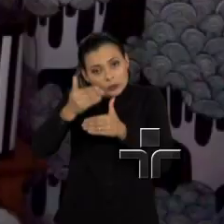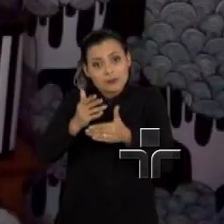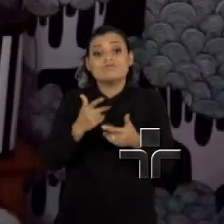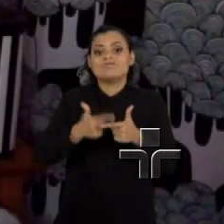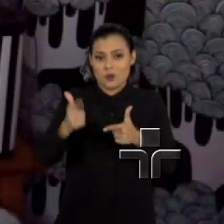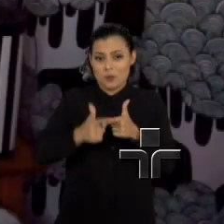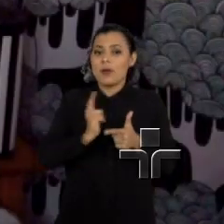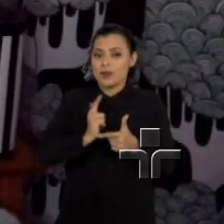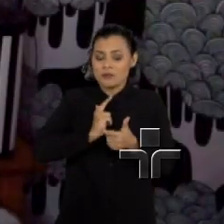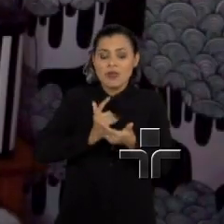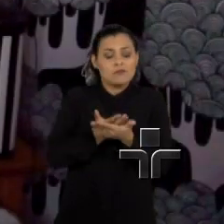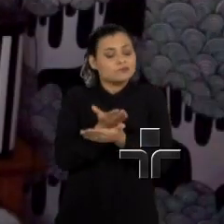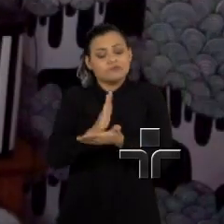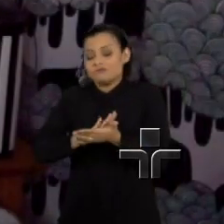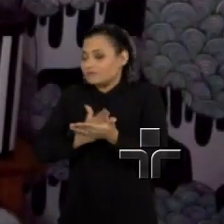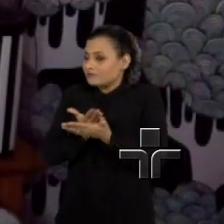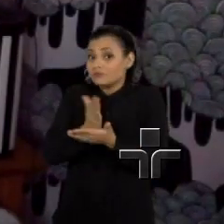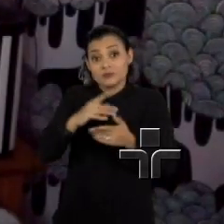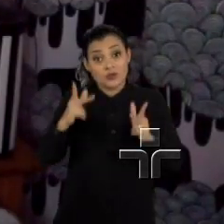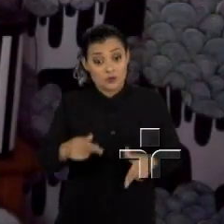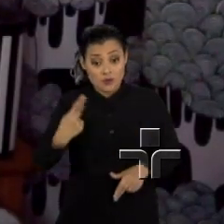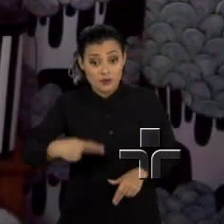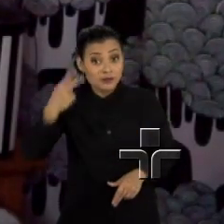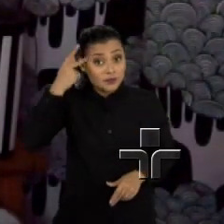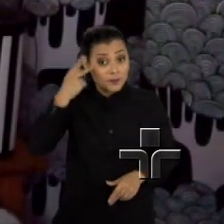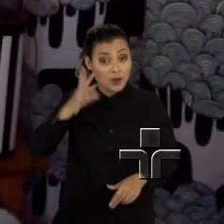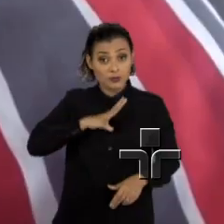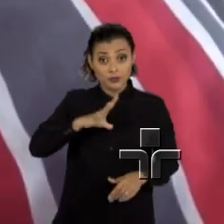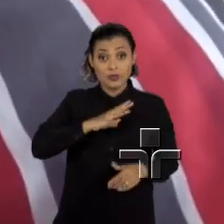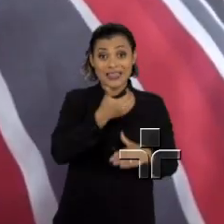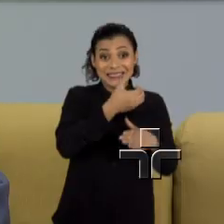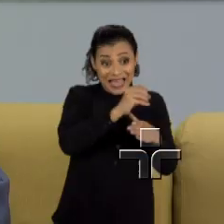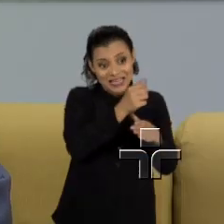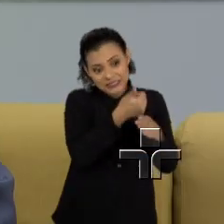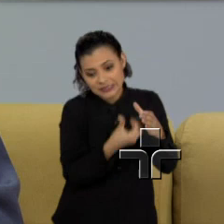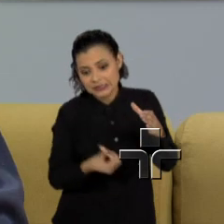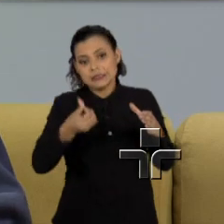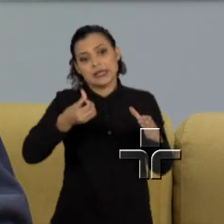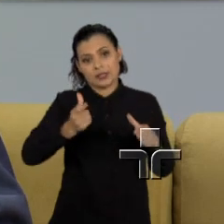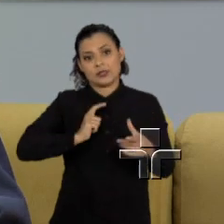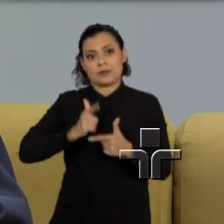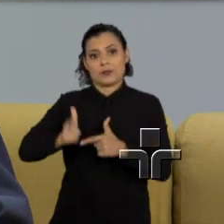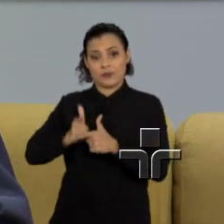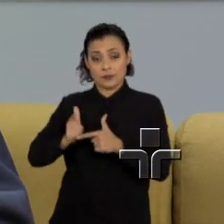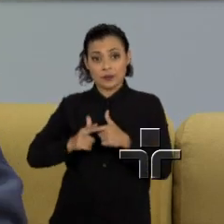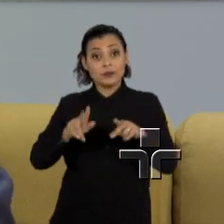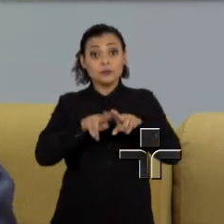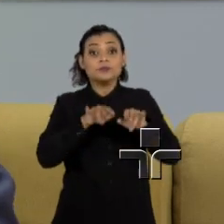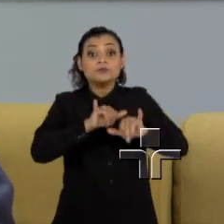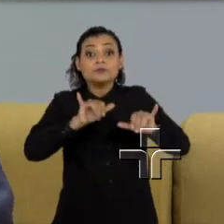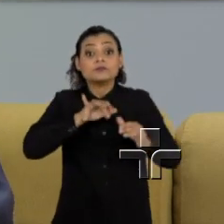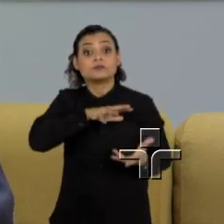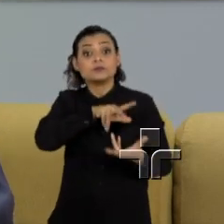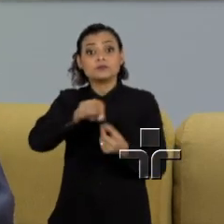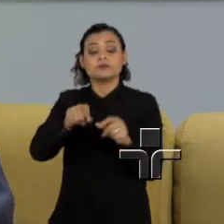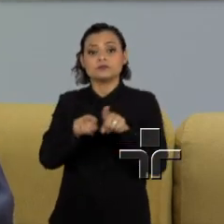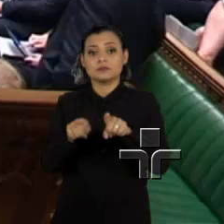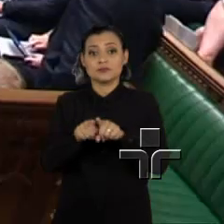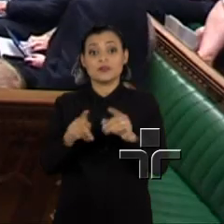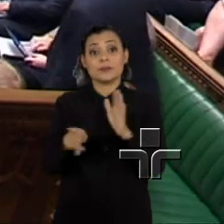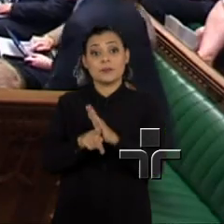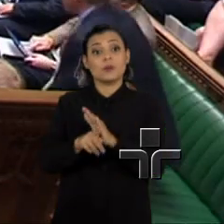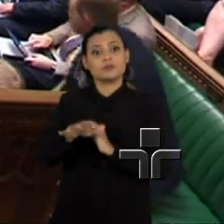grandes cidades brasileiras, como São Paulo, são 6 em 10. Nas notícias internacionais, o parlamento britânico